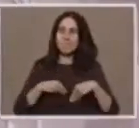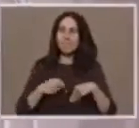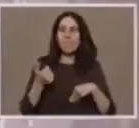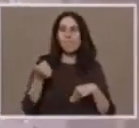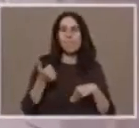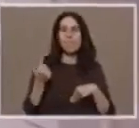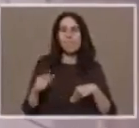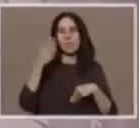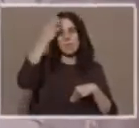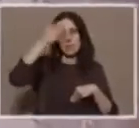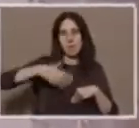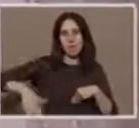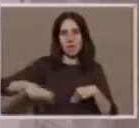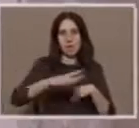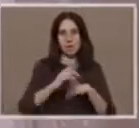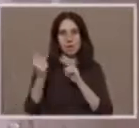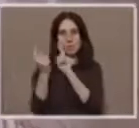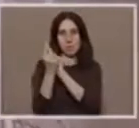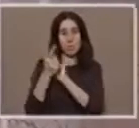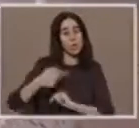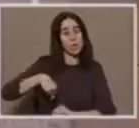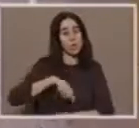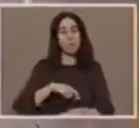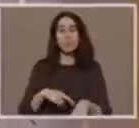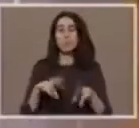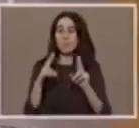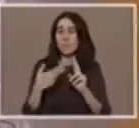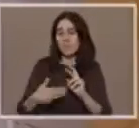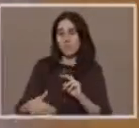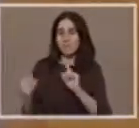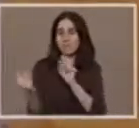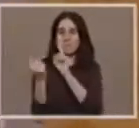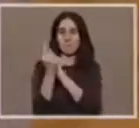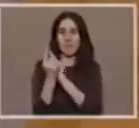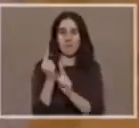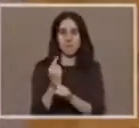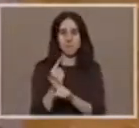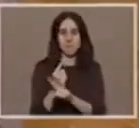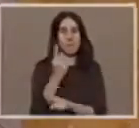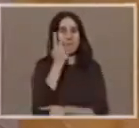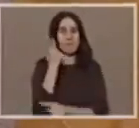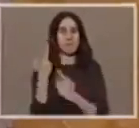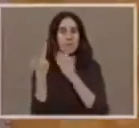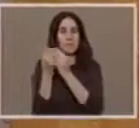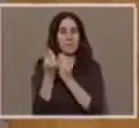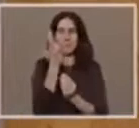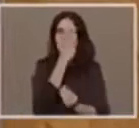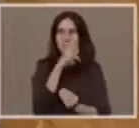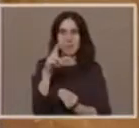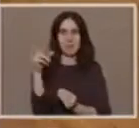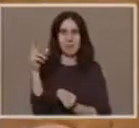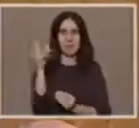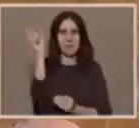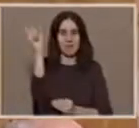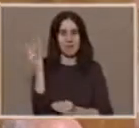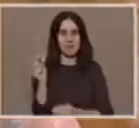bondade no vosso reino, onde também nós esperamos ser recebidos, para vivermos com eles eternamente na